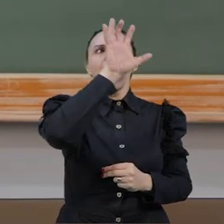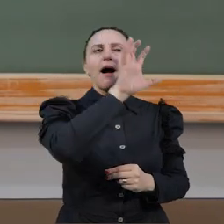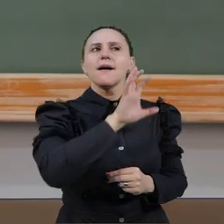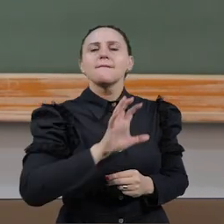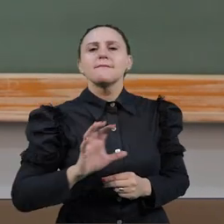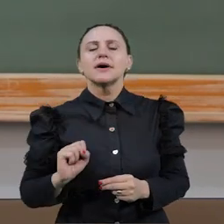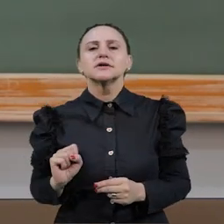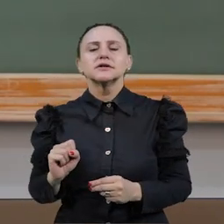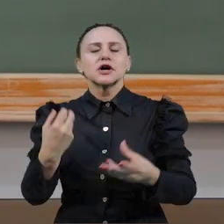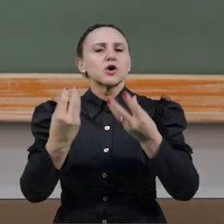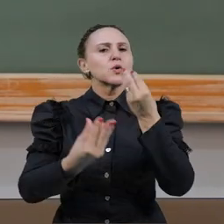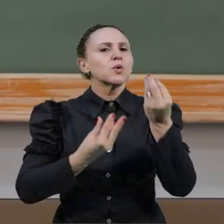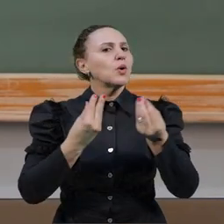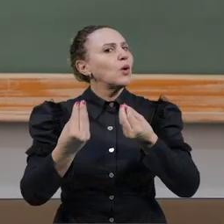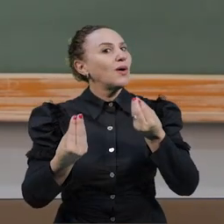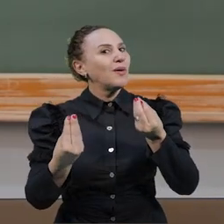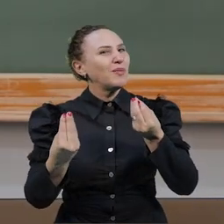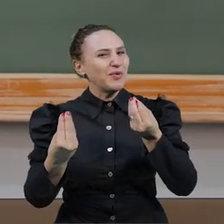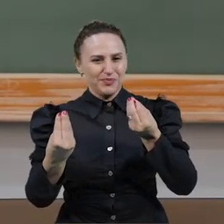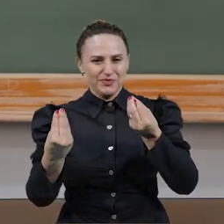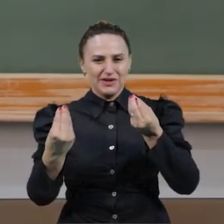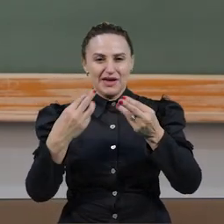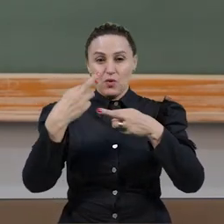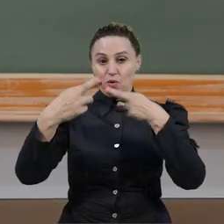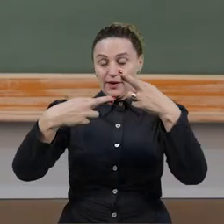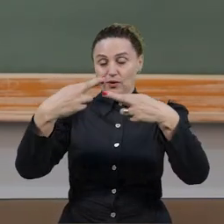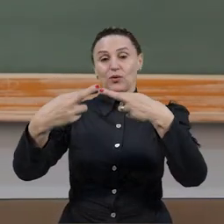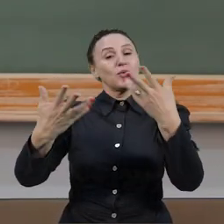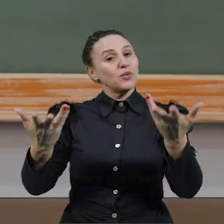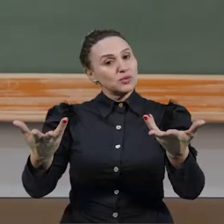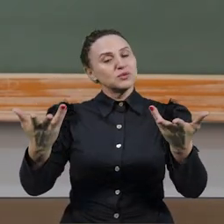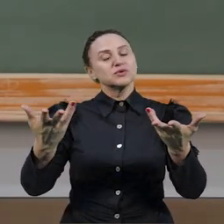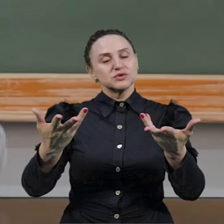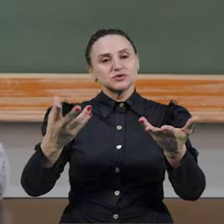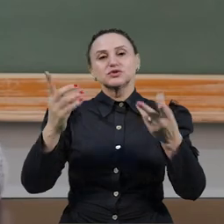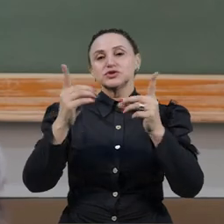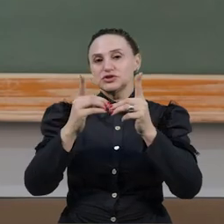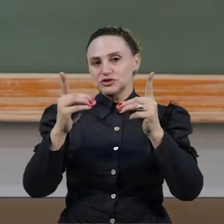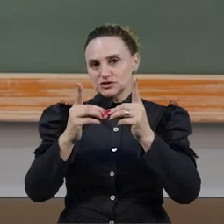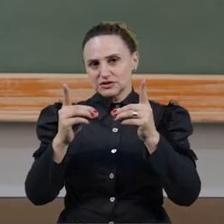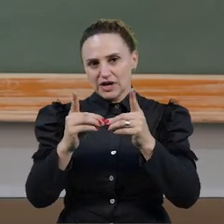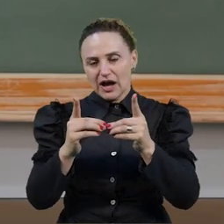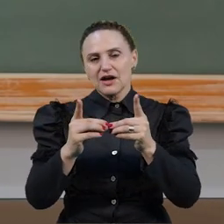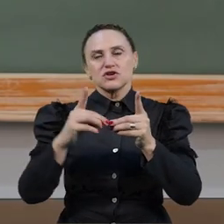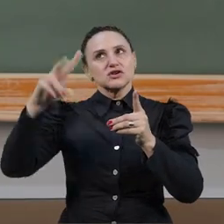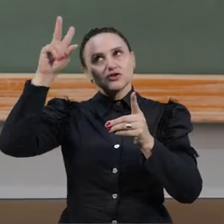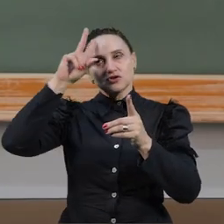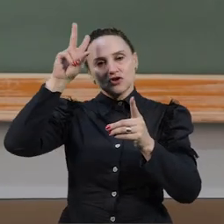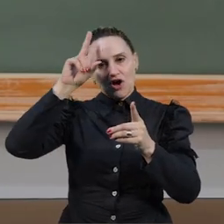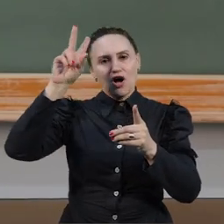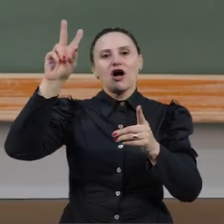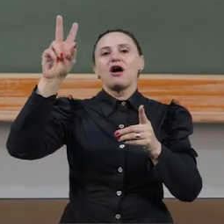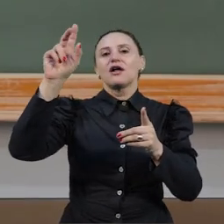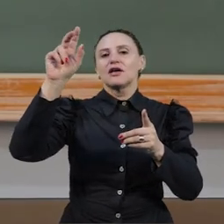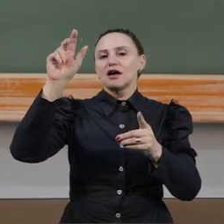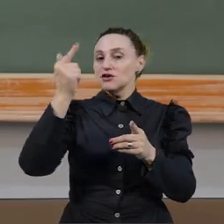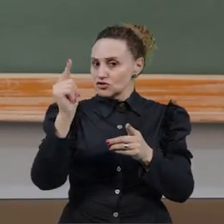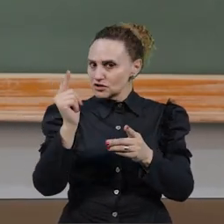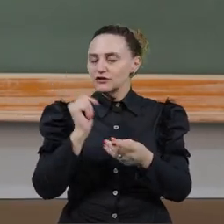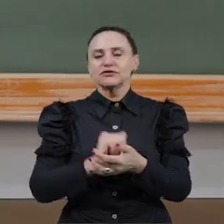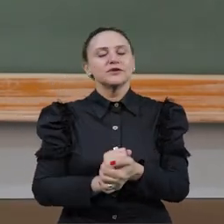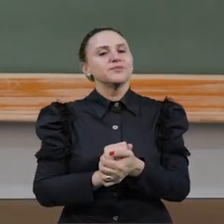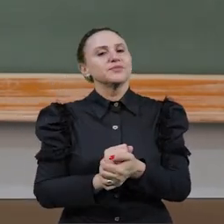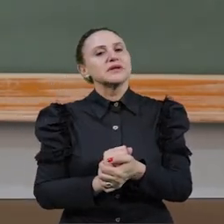que os mapas São recursos didáticos que são válidos tanto para disciplina de História como para geografia